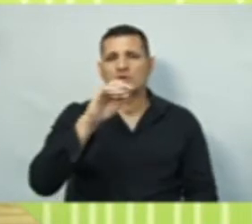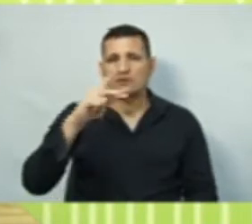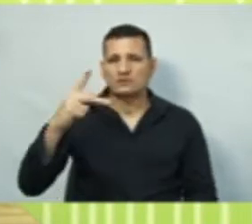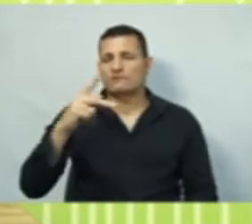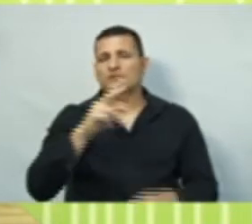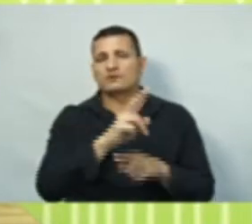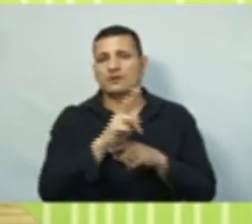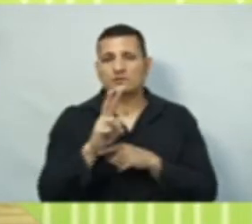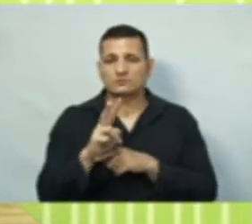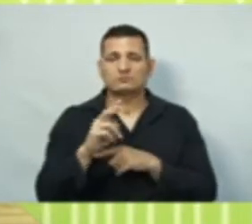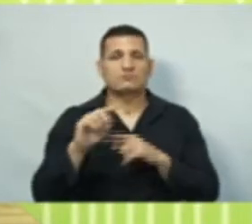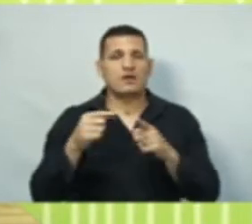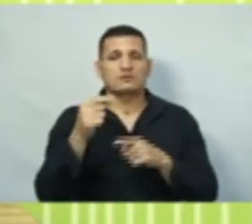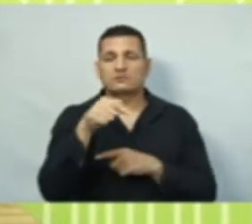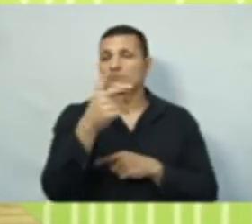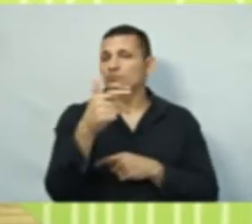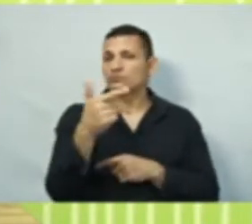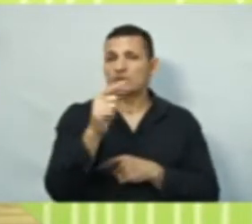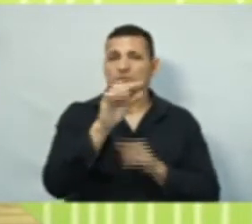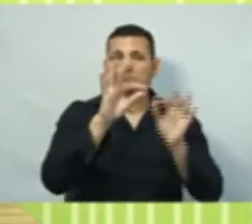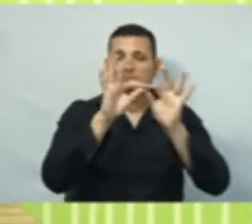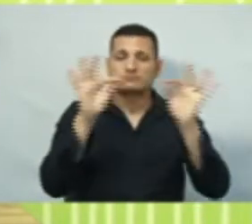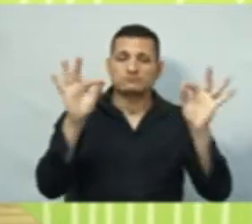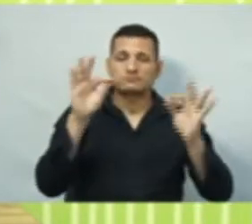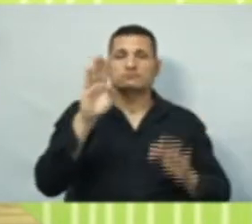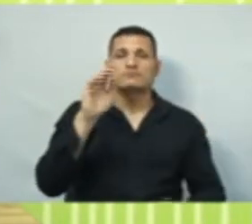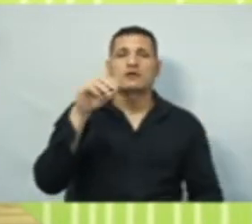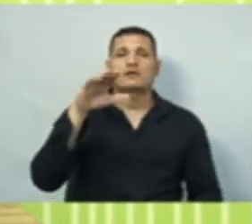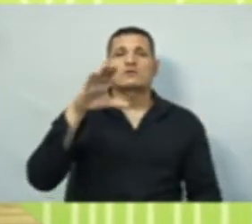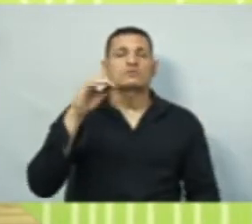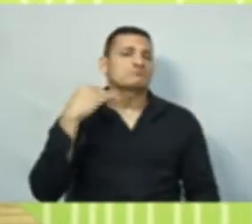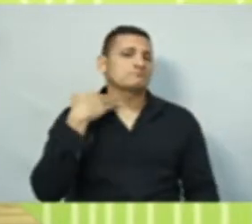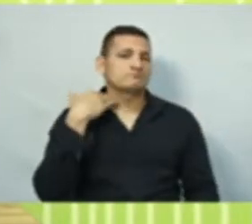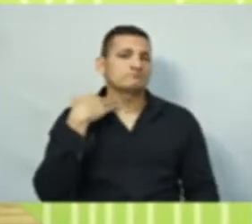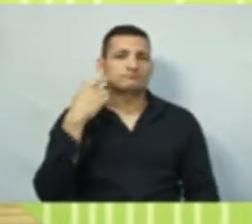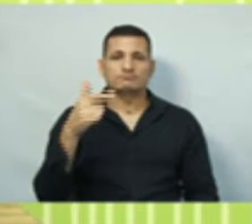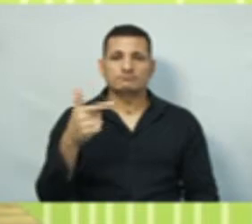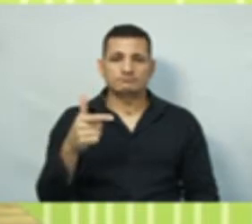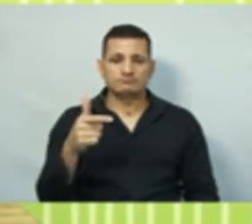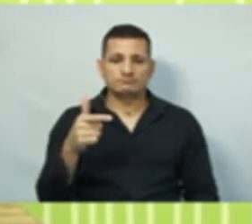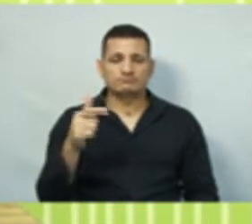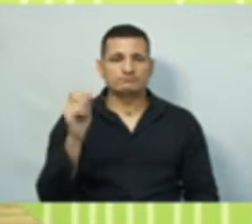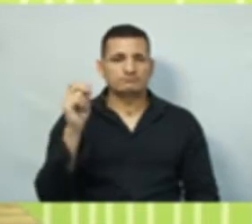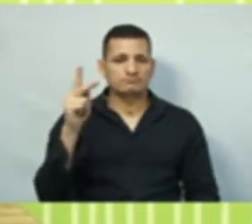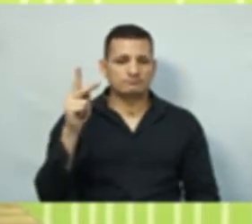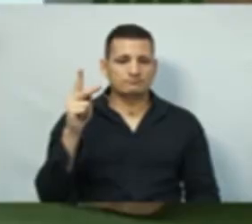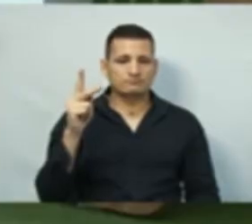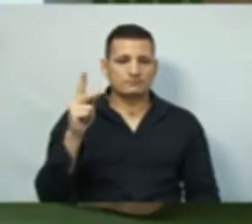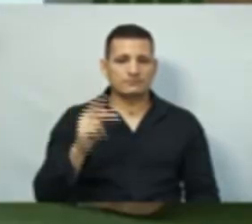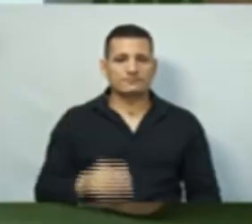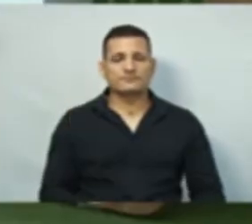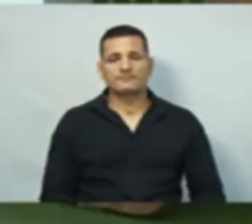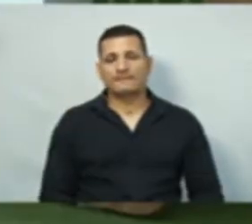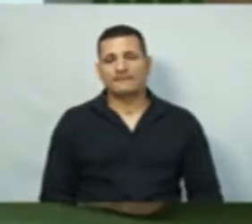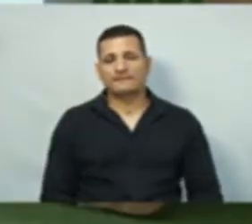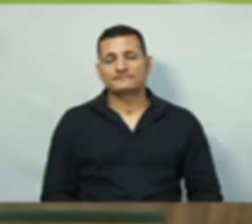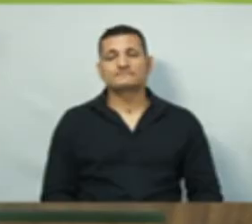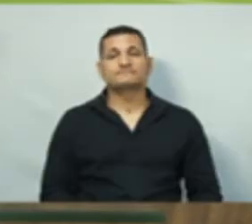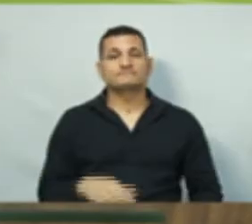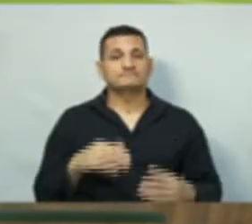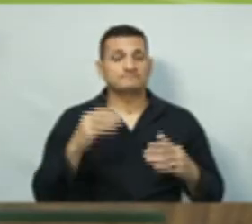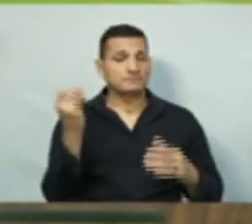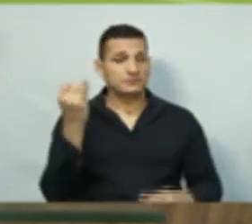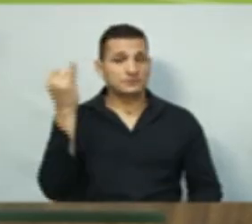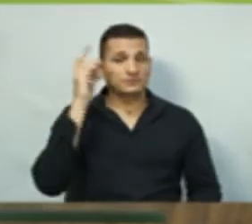crédito, não está escrita a nomenclatura banco, ok? Pessoal, importante